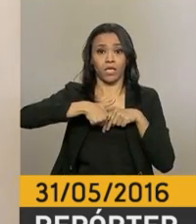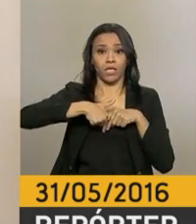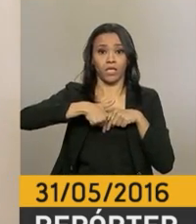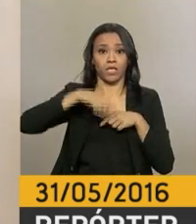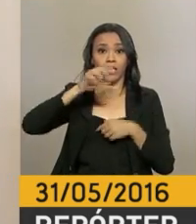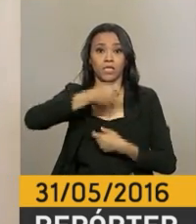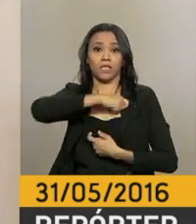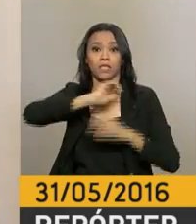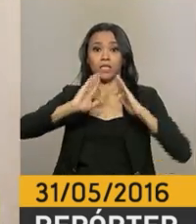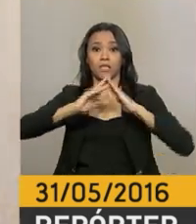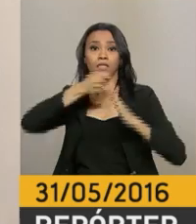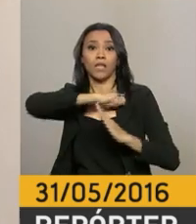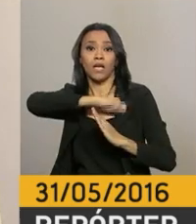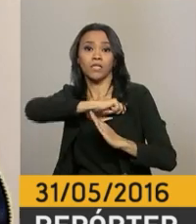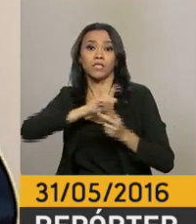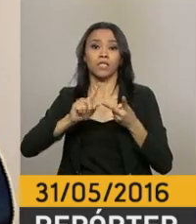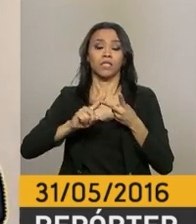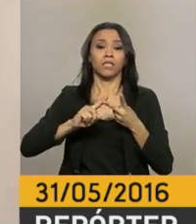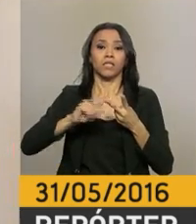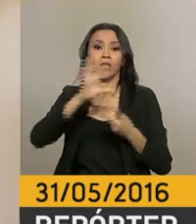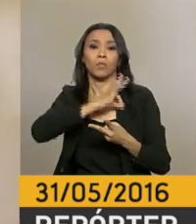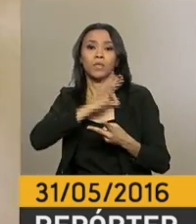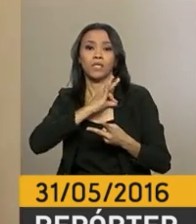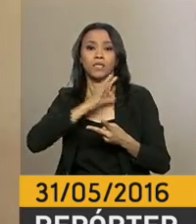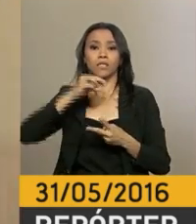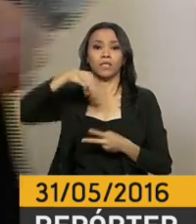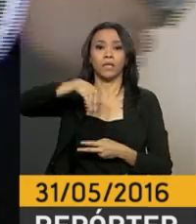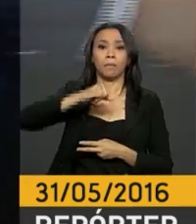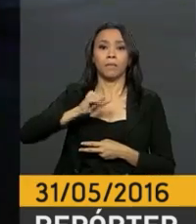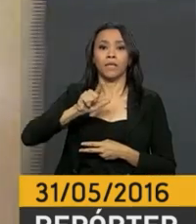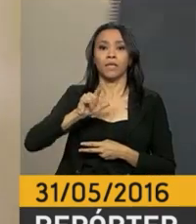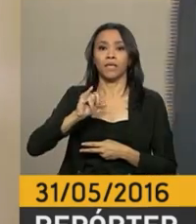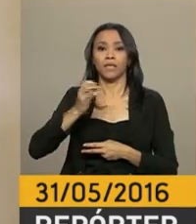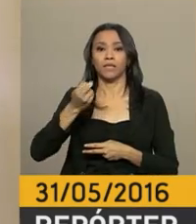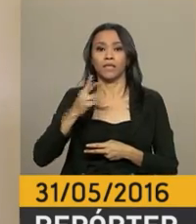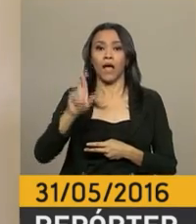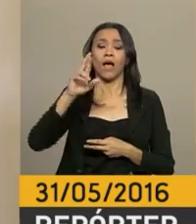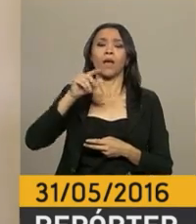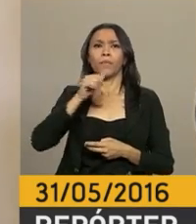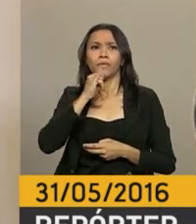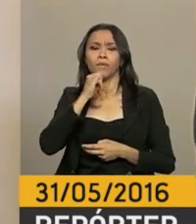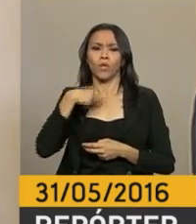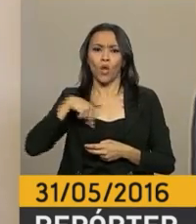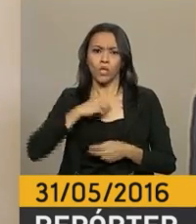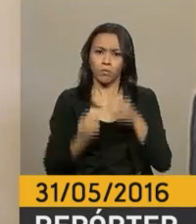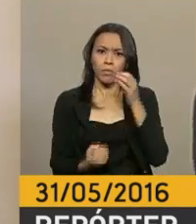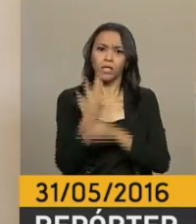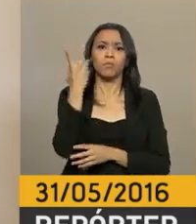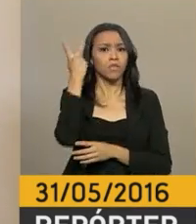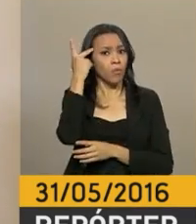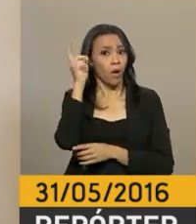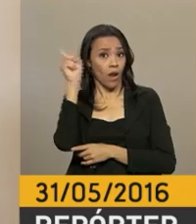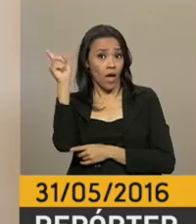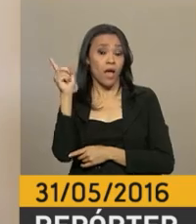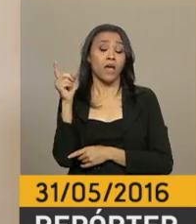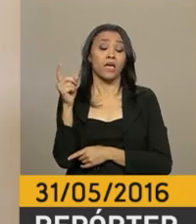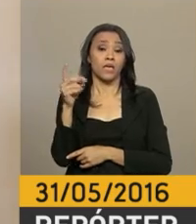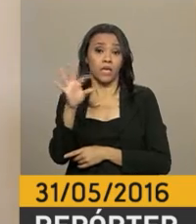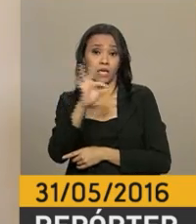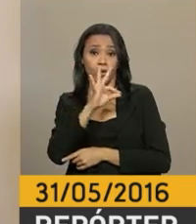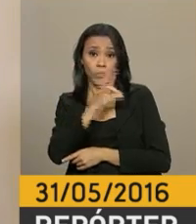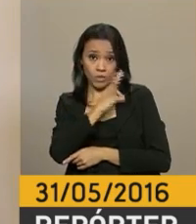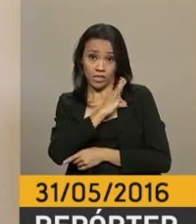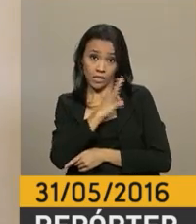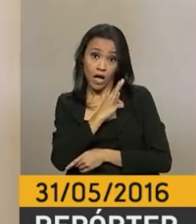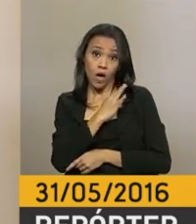nas delegacias, na polícia militar. Nós estávamos implantando em São Paulo para que o policial militar, no tablet